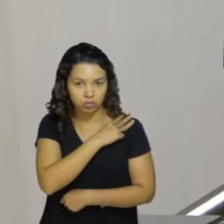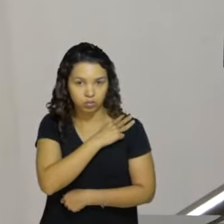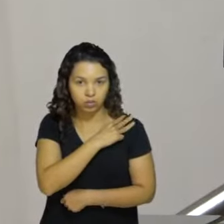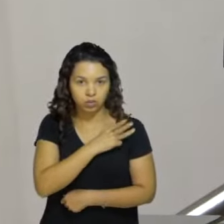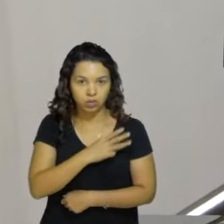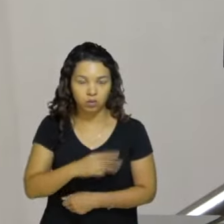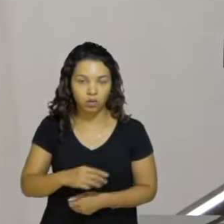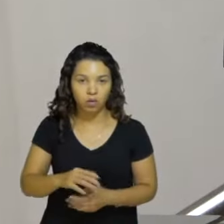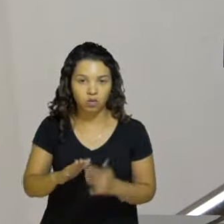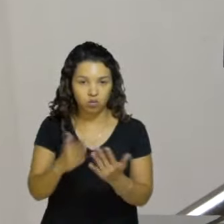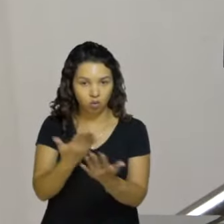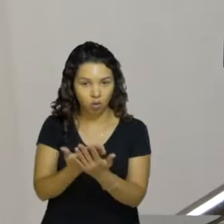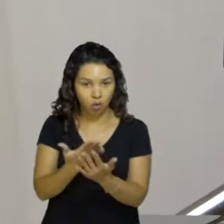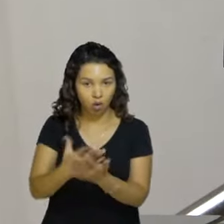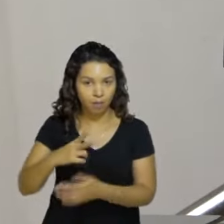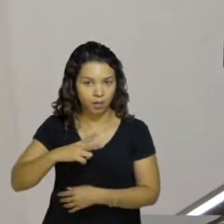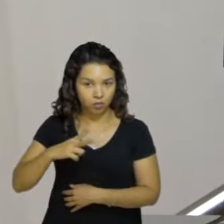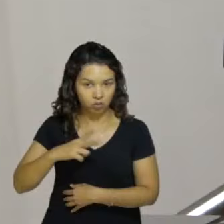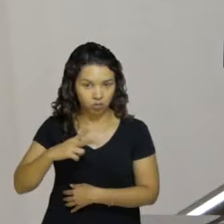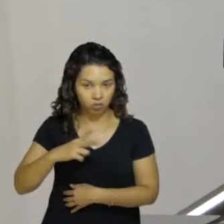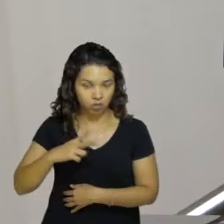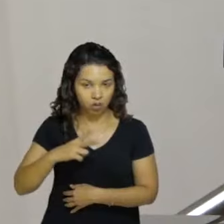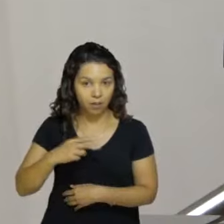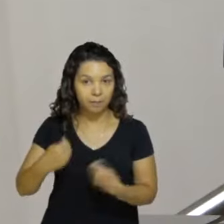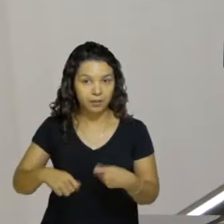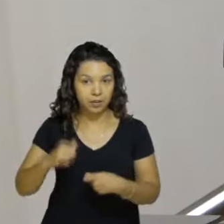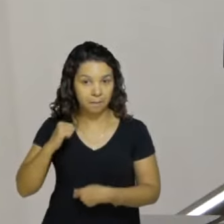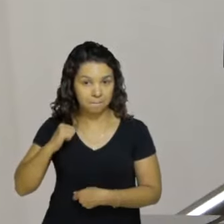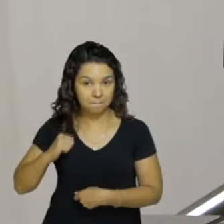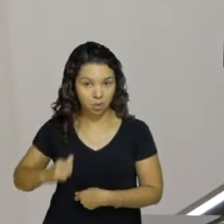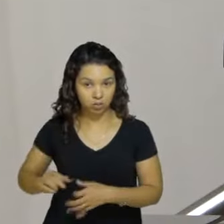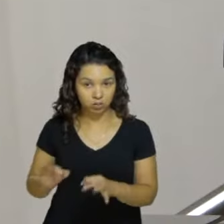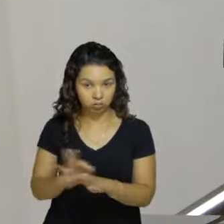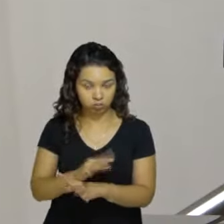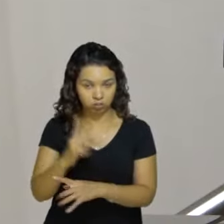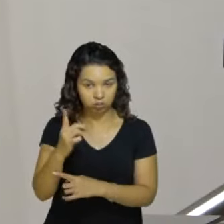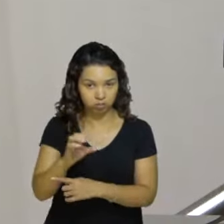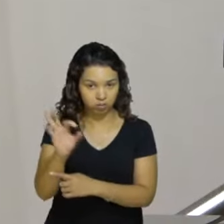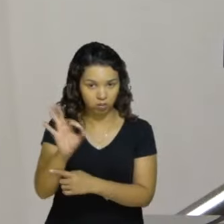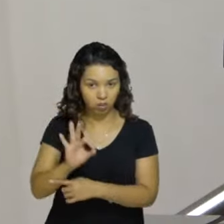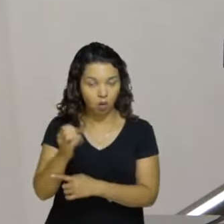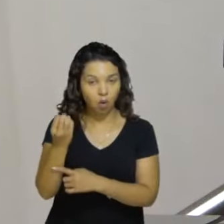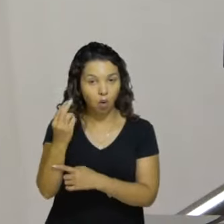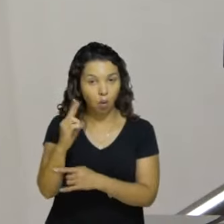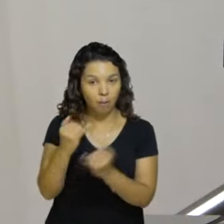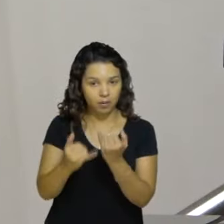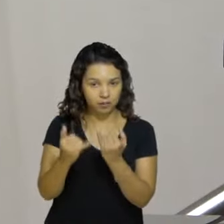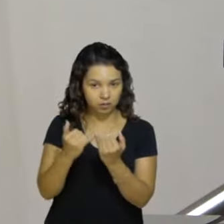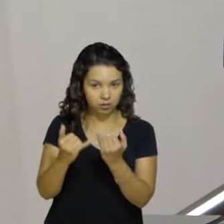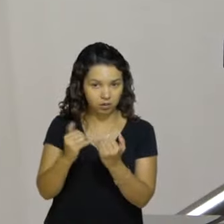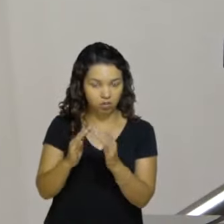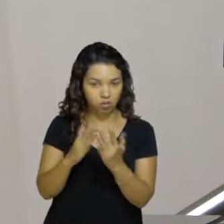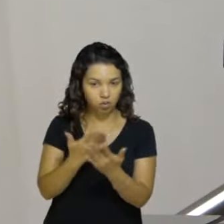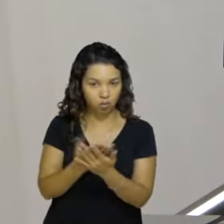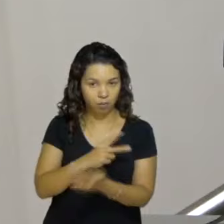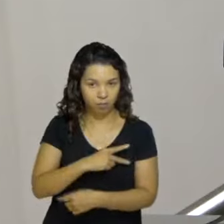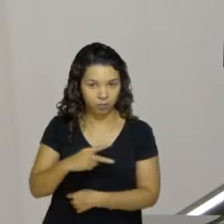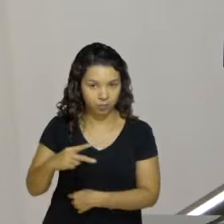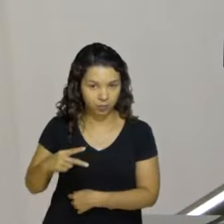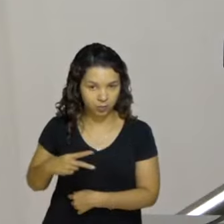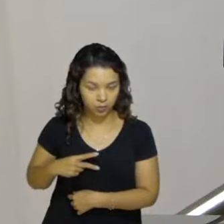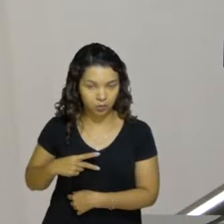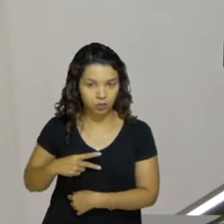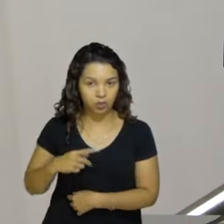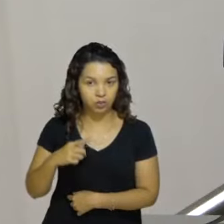num colégio particular, mas ele tem que ter bolsa integral ou parcial, ou de quem vem de colégio público. Ele tem que